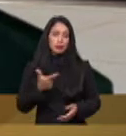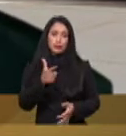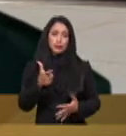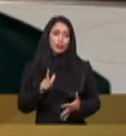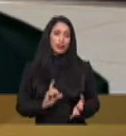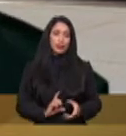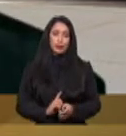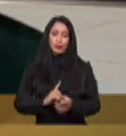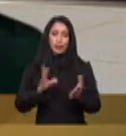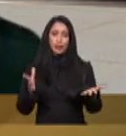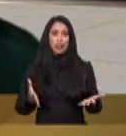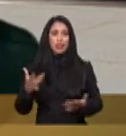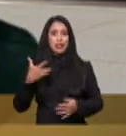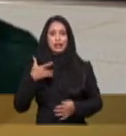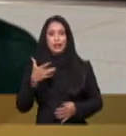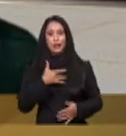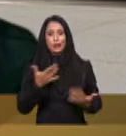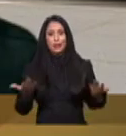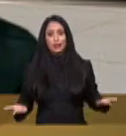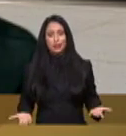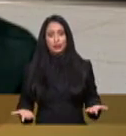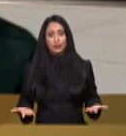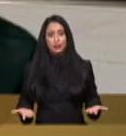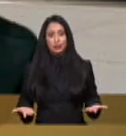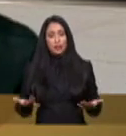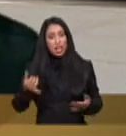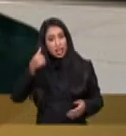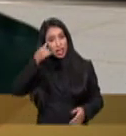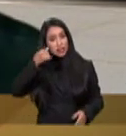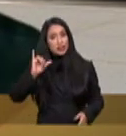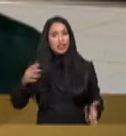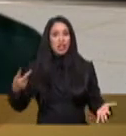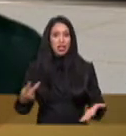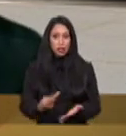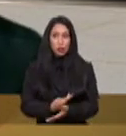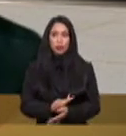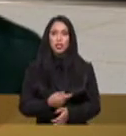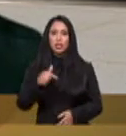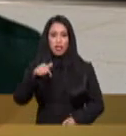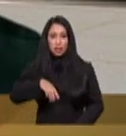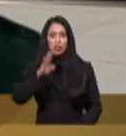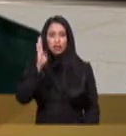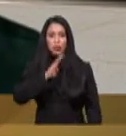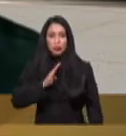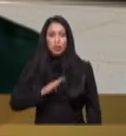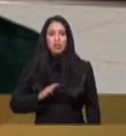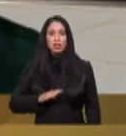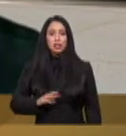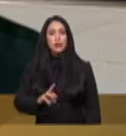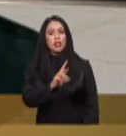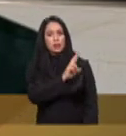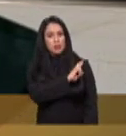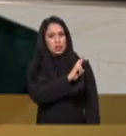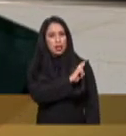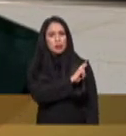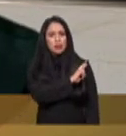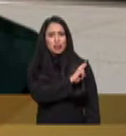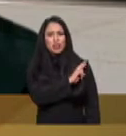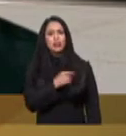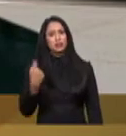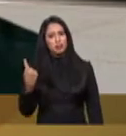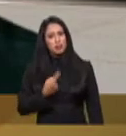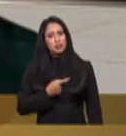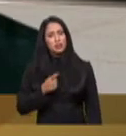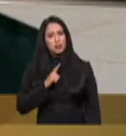saudável. Evitar essa derrota no Brasil é tarefa de todos os democratas. Todos nós temos essa tarefa diante de